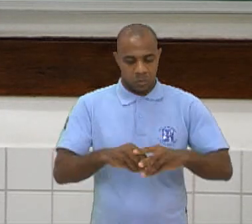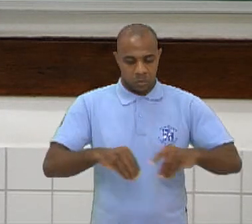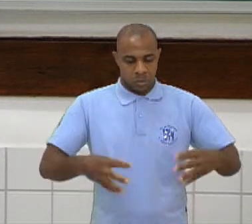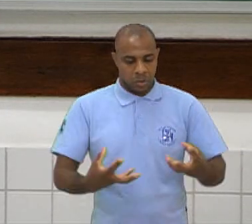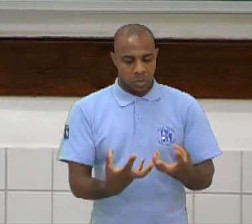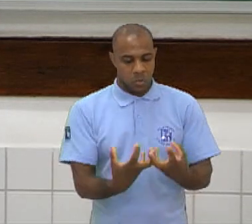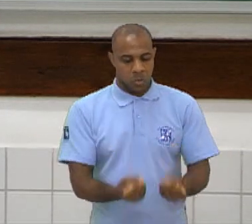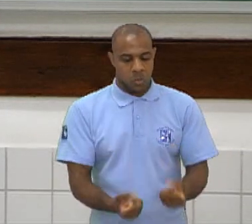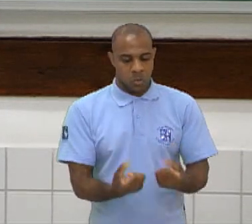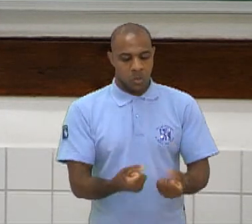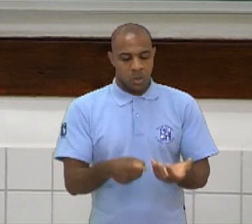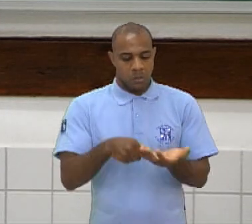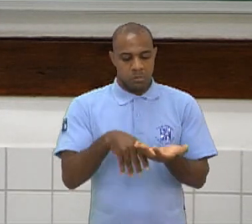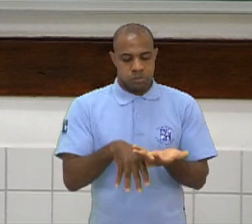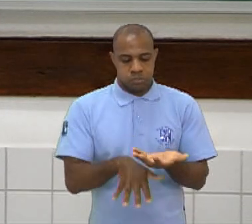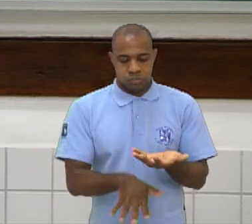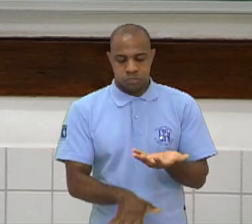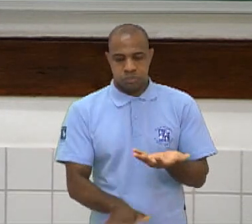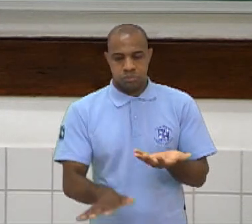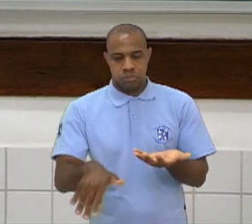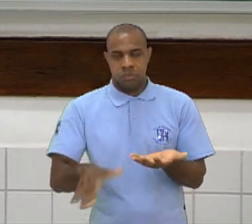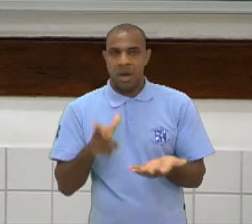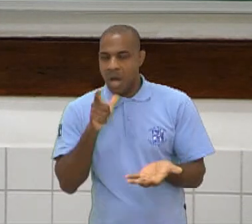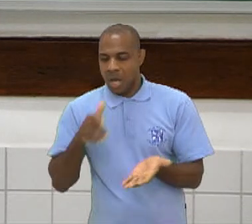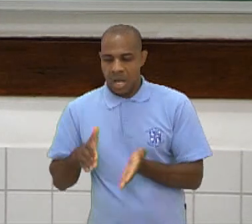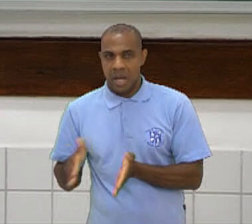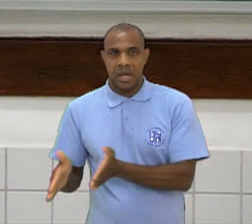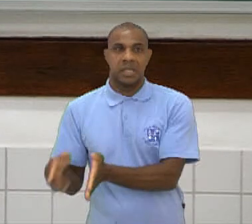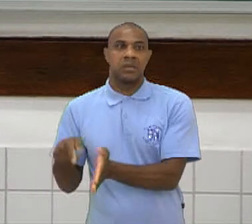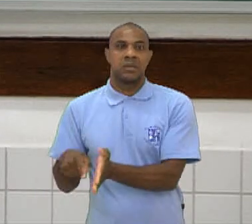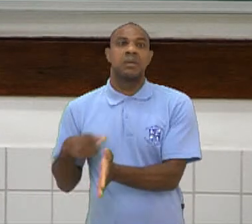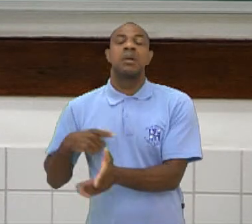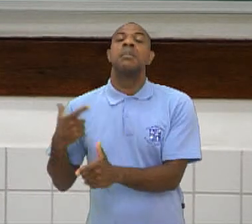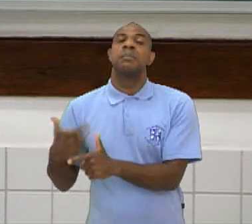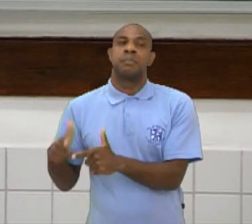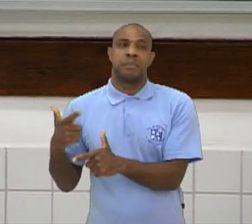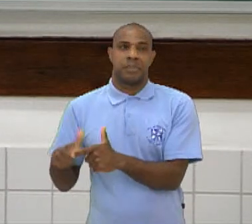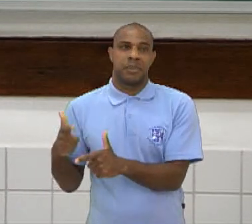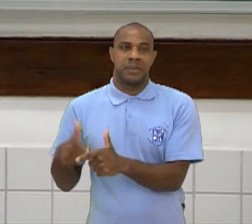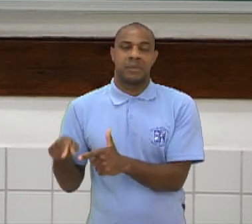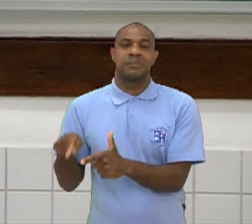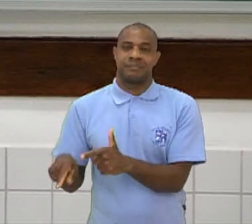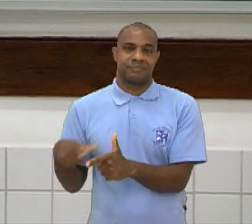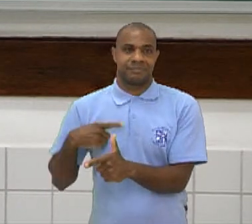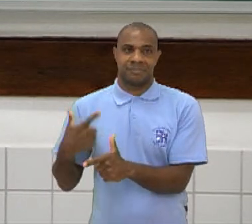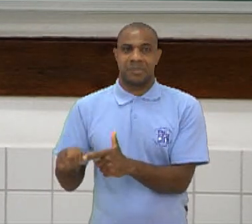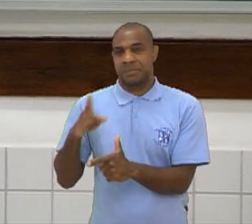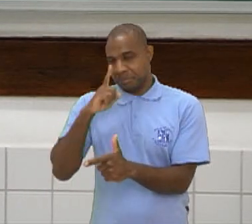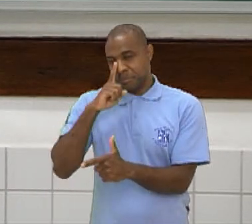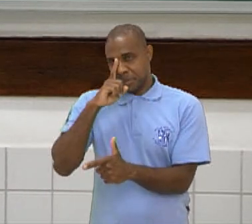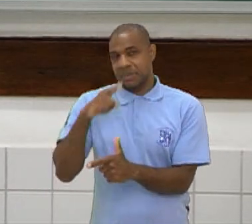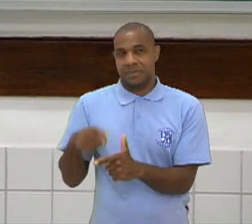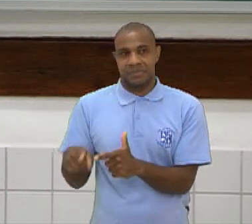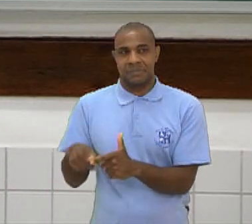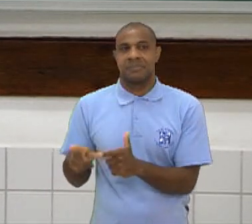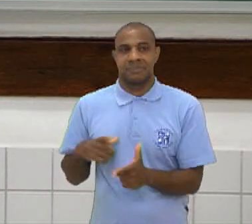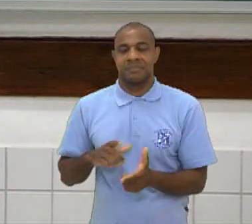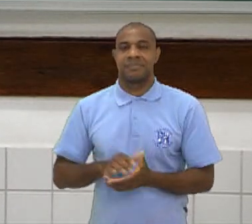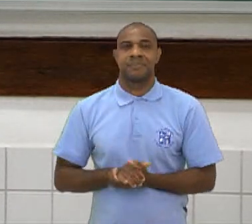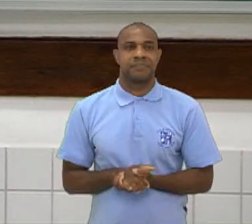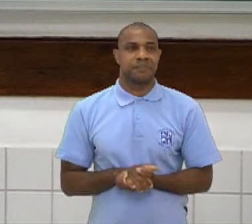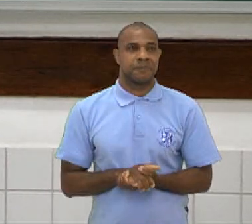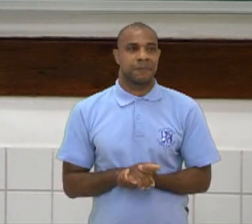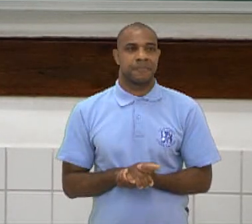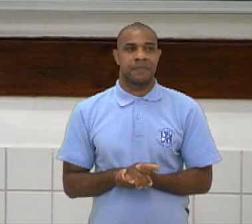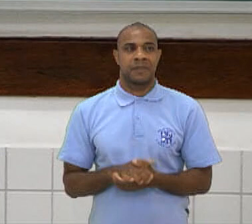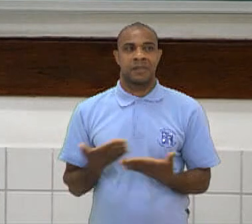sendo levado junto com a água para onde? Para os rios, causando um processo de eutrofização, que a gente vai ter uma aula para falar bastante